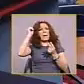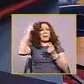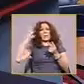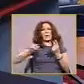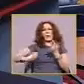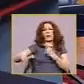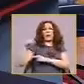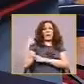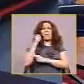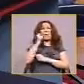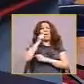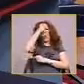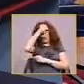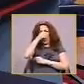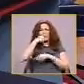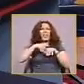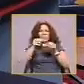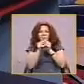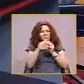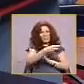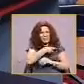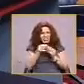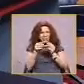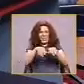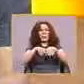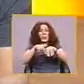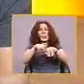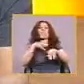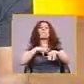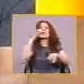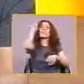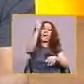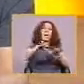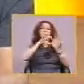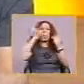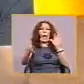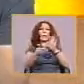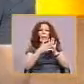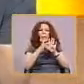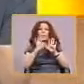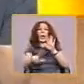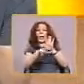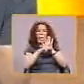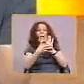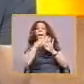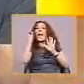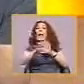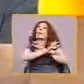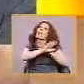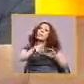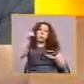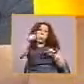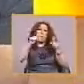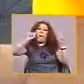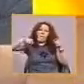a marcha, foi precisamente a necessidade de uma igualdade perante a lei, à partida, acabar de vez com esta apartheid legal, porque